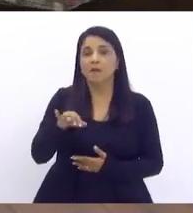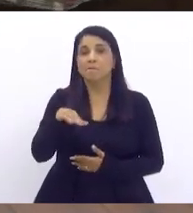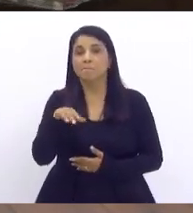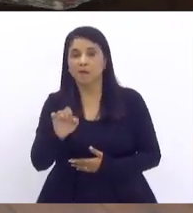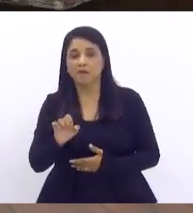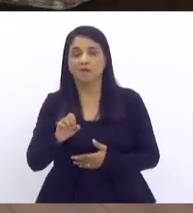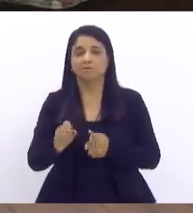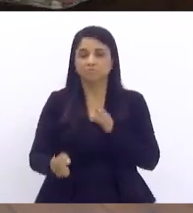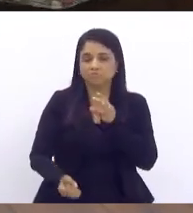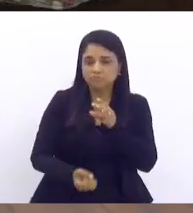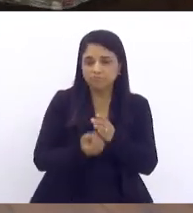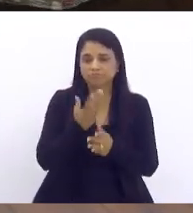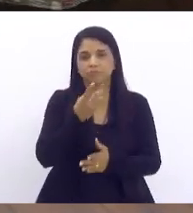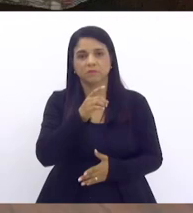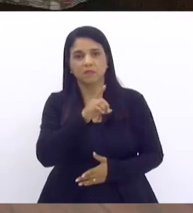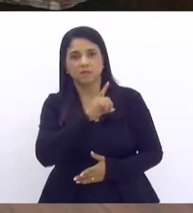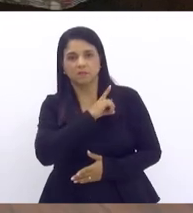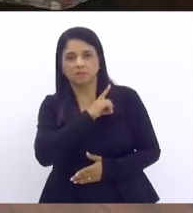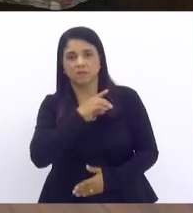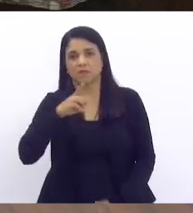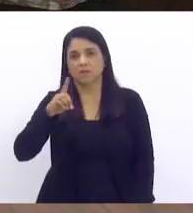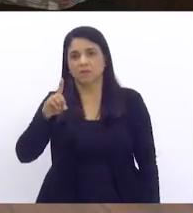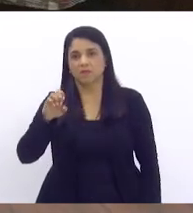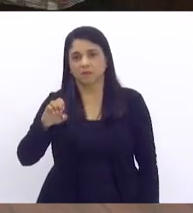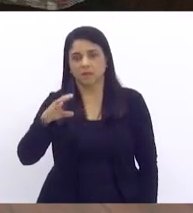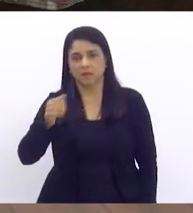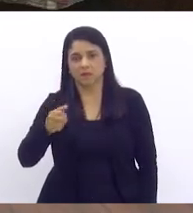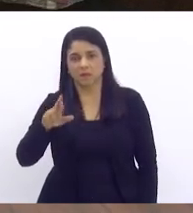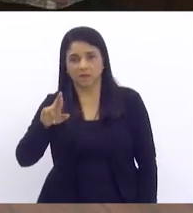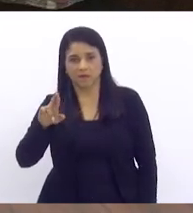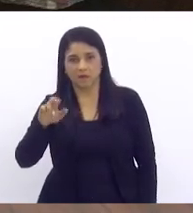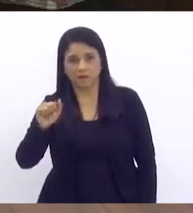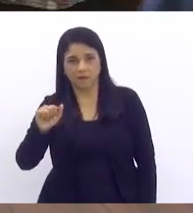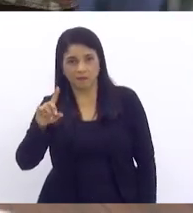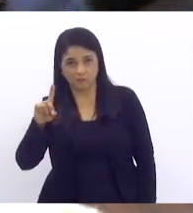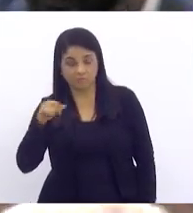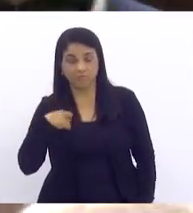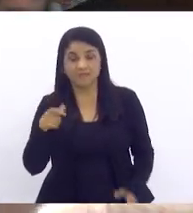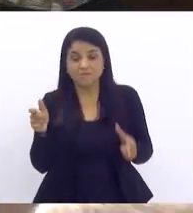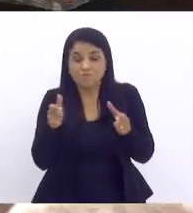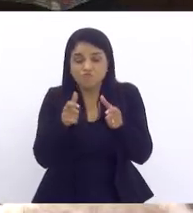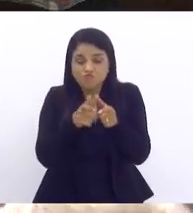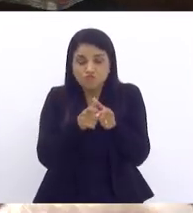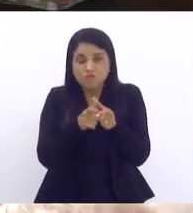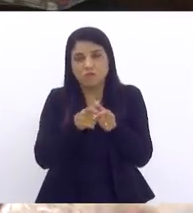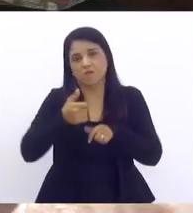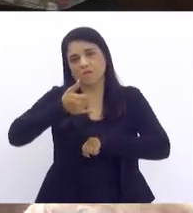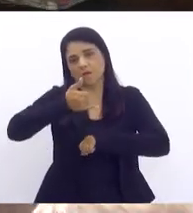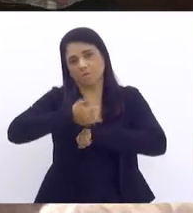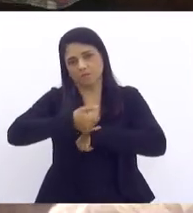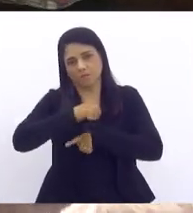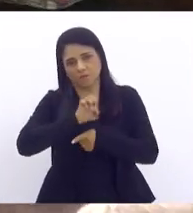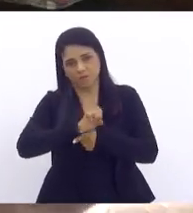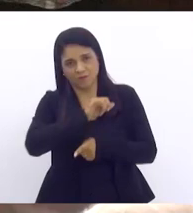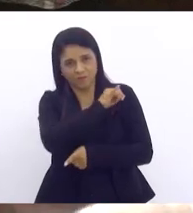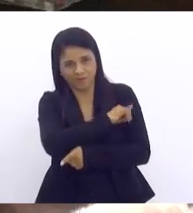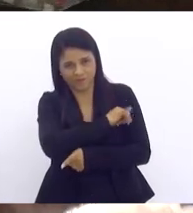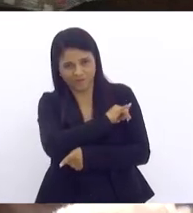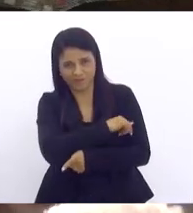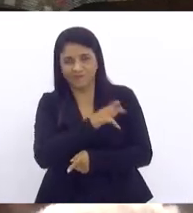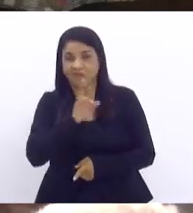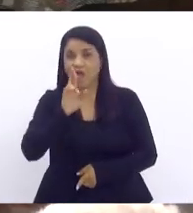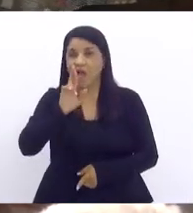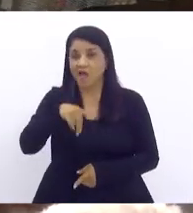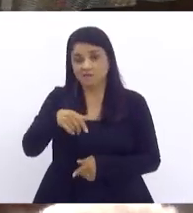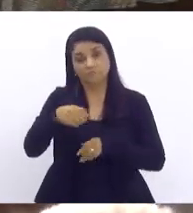criança, é uma equipe bacana, mas muito pequena, que está aqui na capital. E essa, inclusive, é a razão da